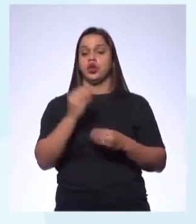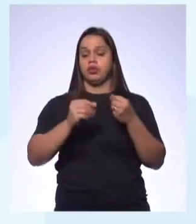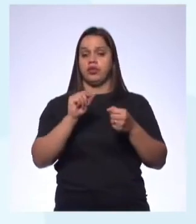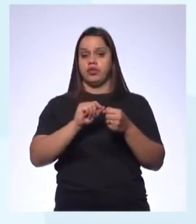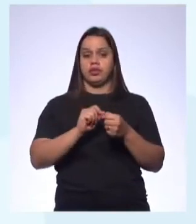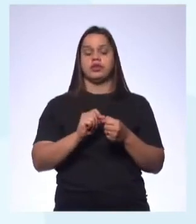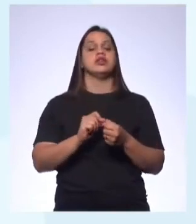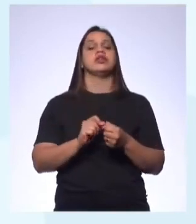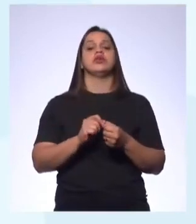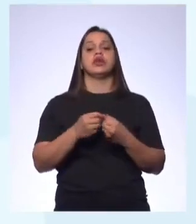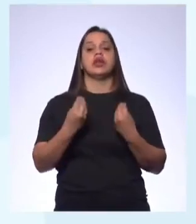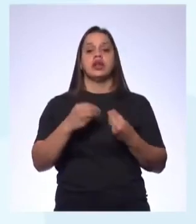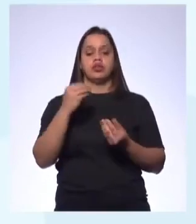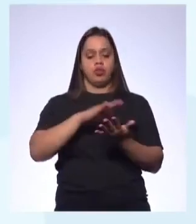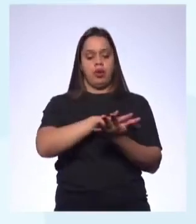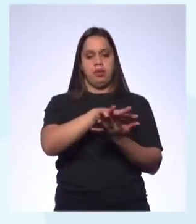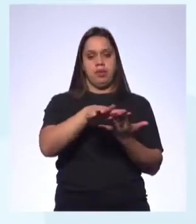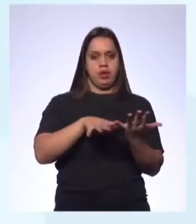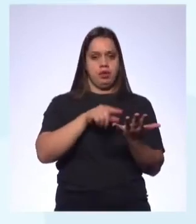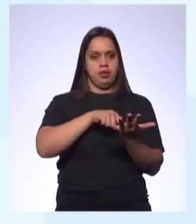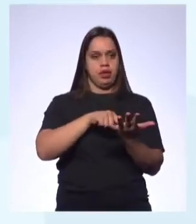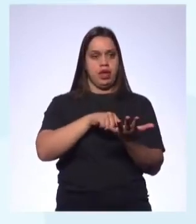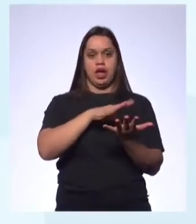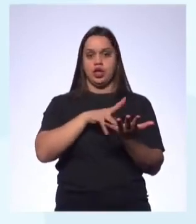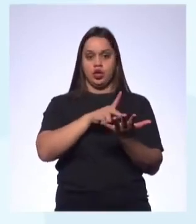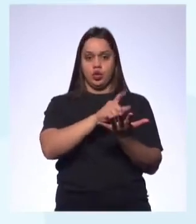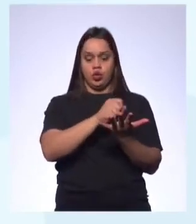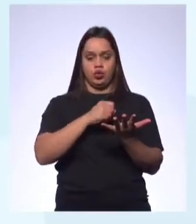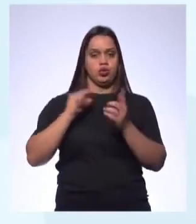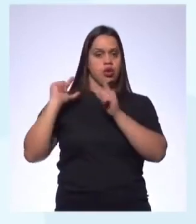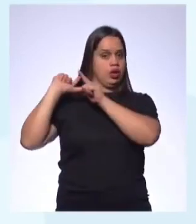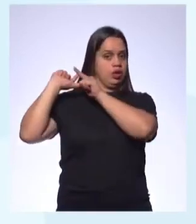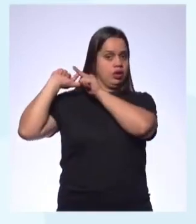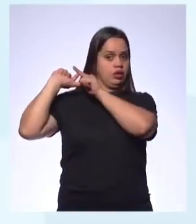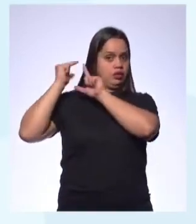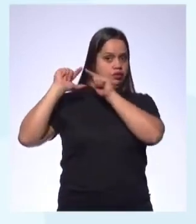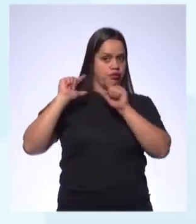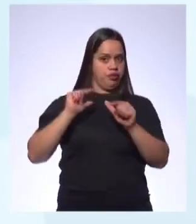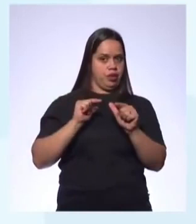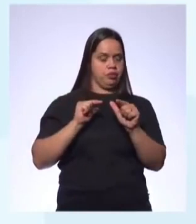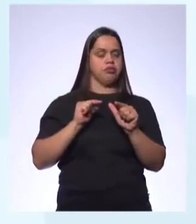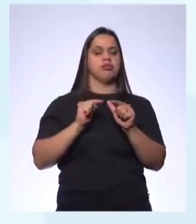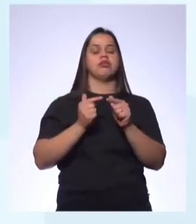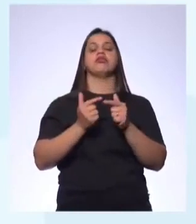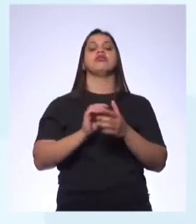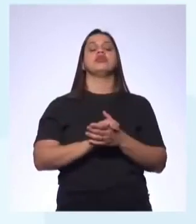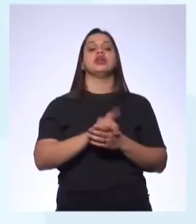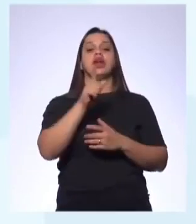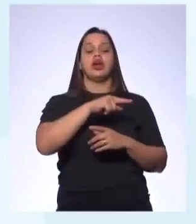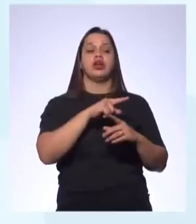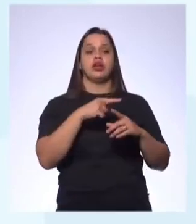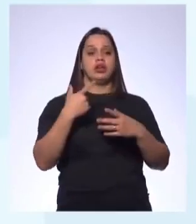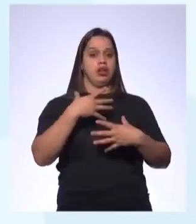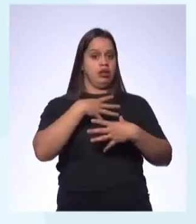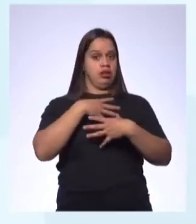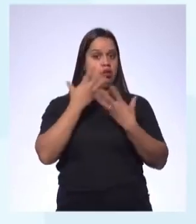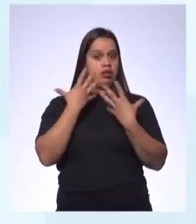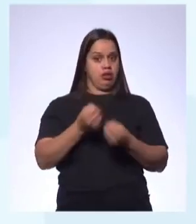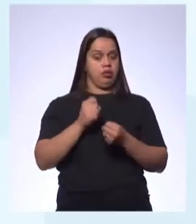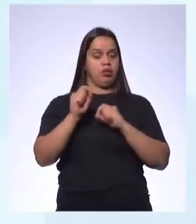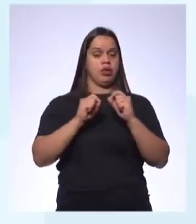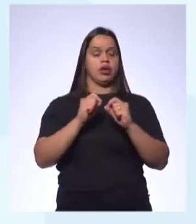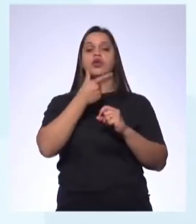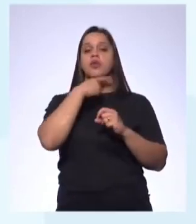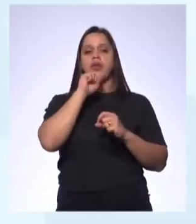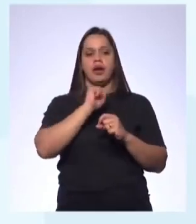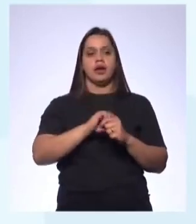Inherited Traits, que são os seus traços genéticos, né? O que você recebeu do seu pai. E na outra mão, o Learn Behaviors, que é